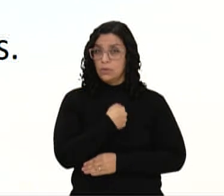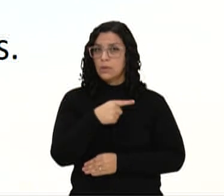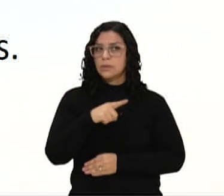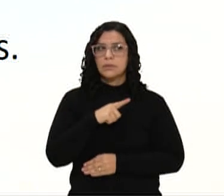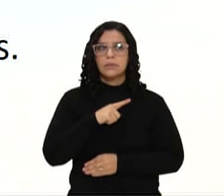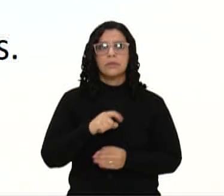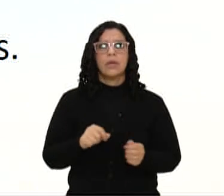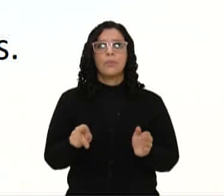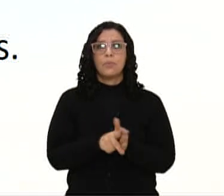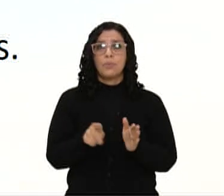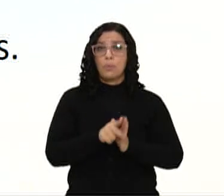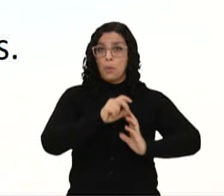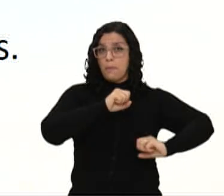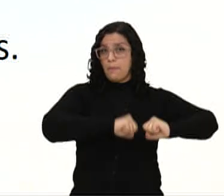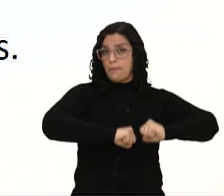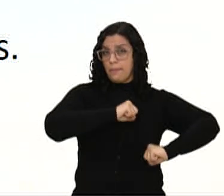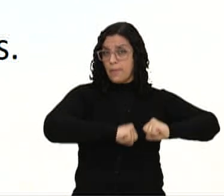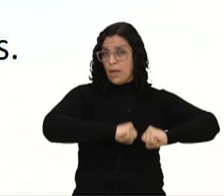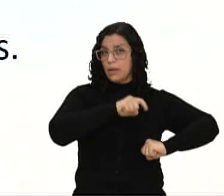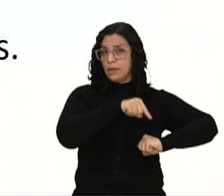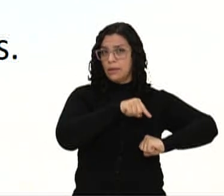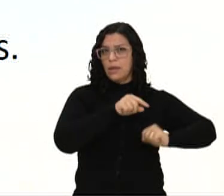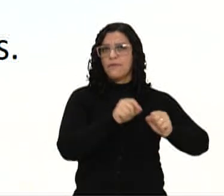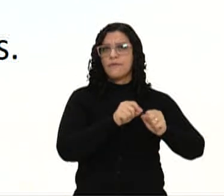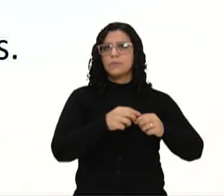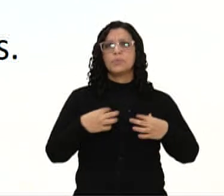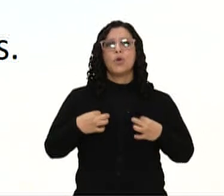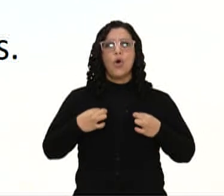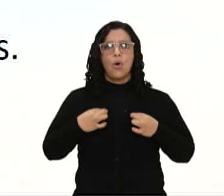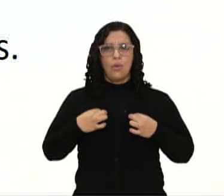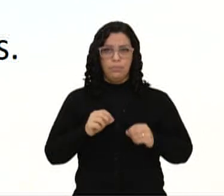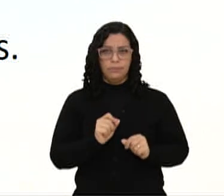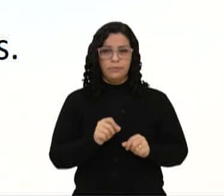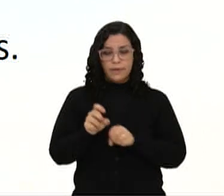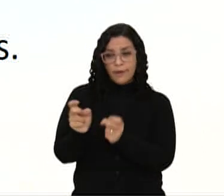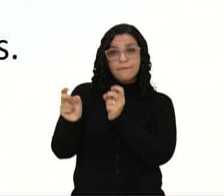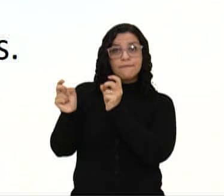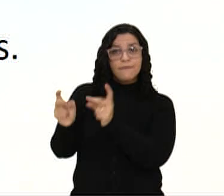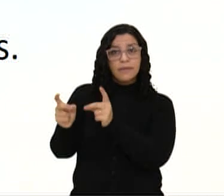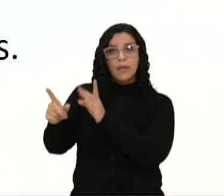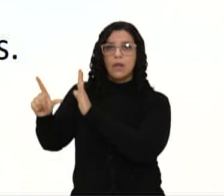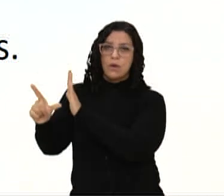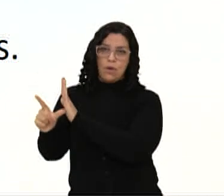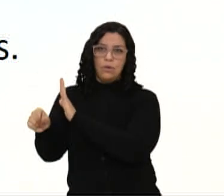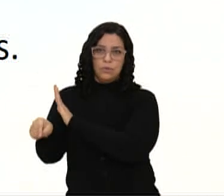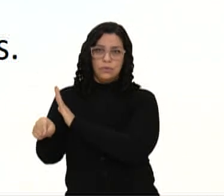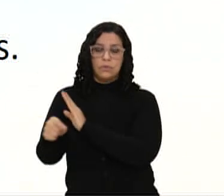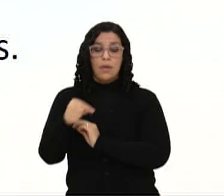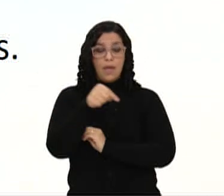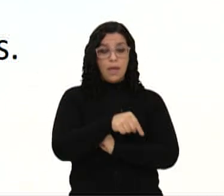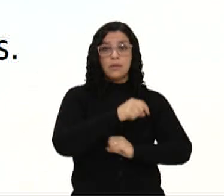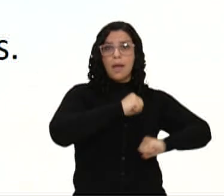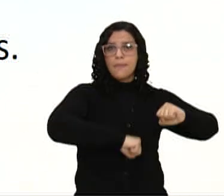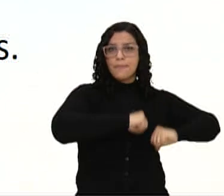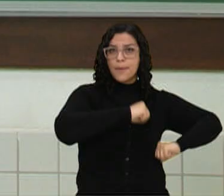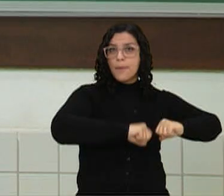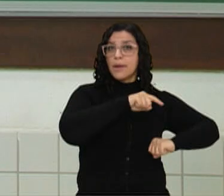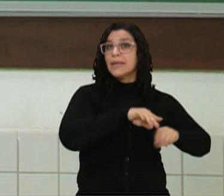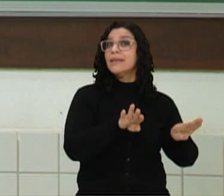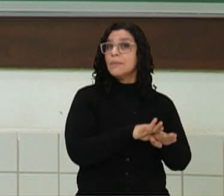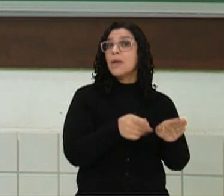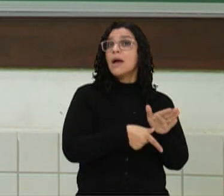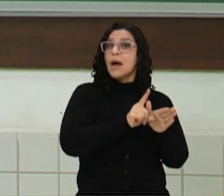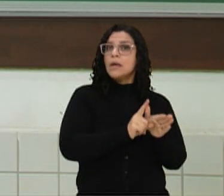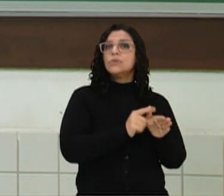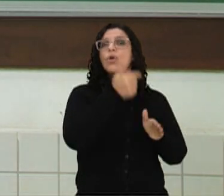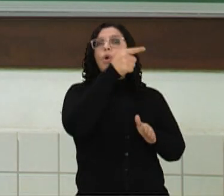lá uma máquina que vai produzir as blusas para serem vendidas na loja. Essa máquina também foi